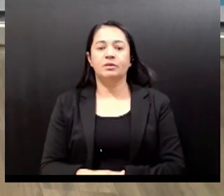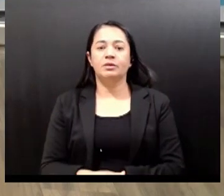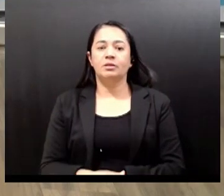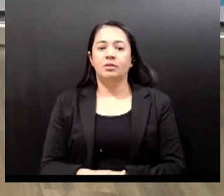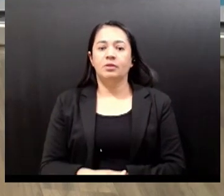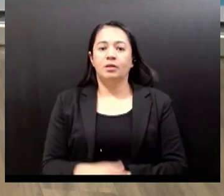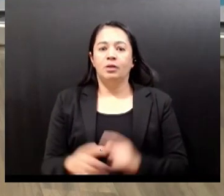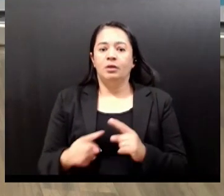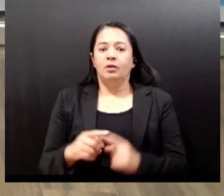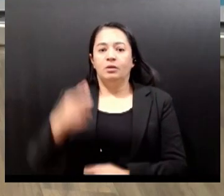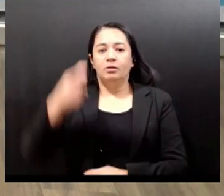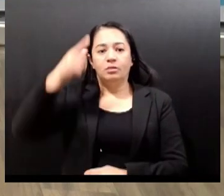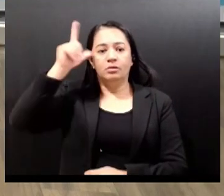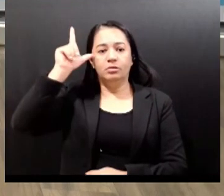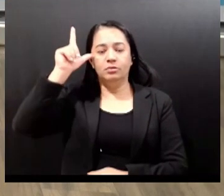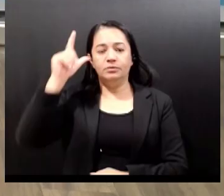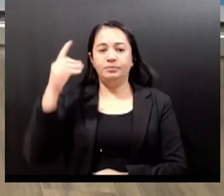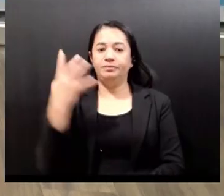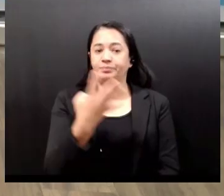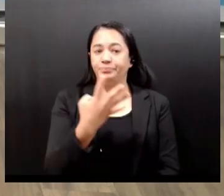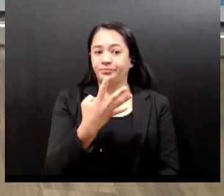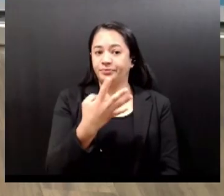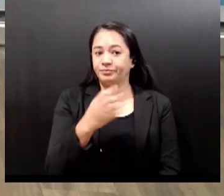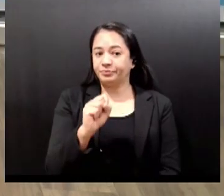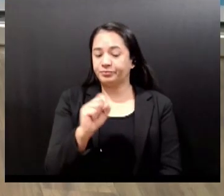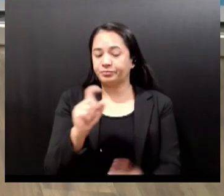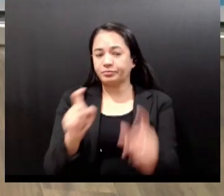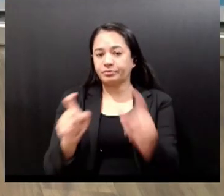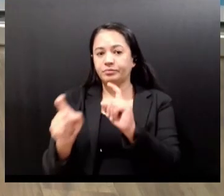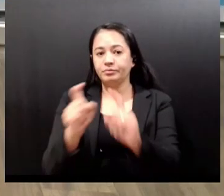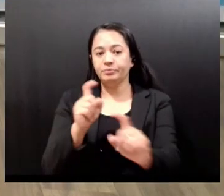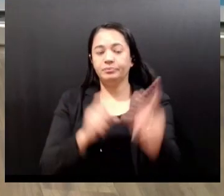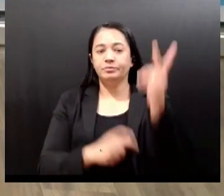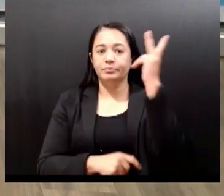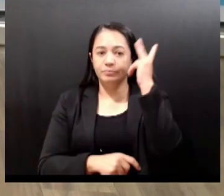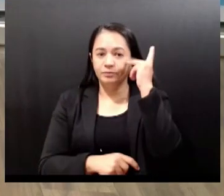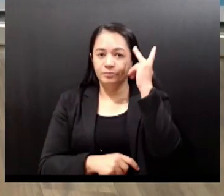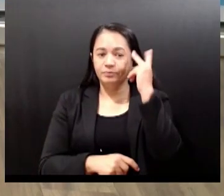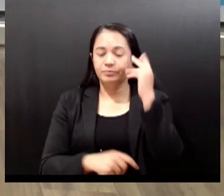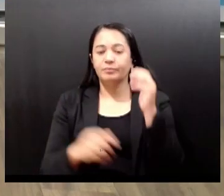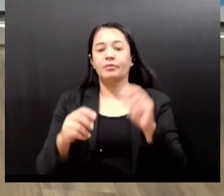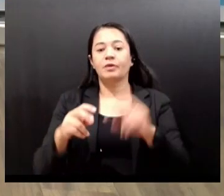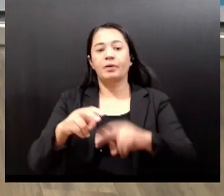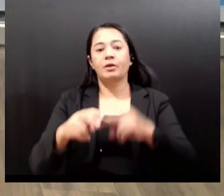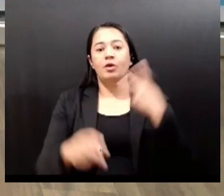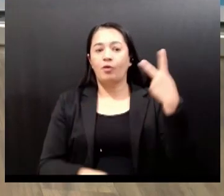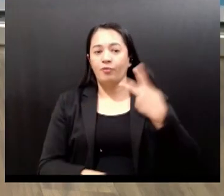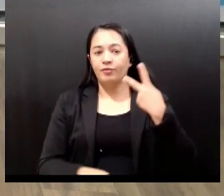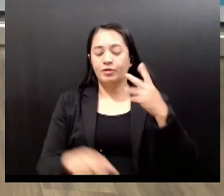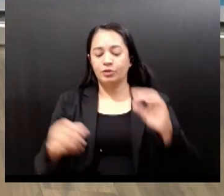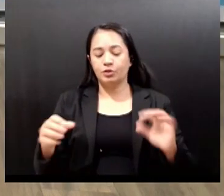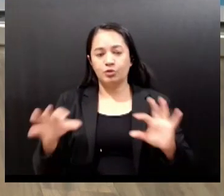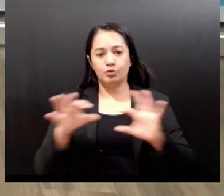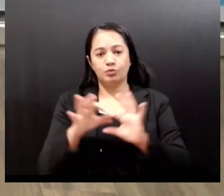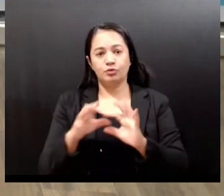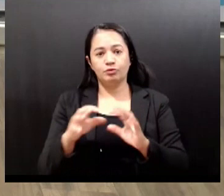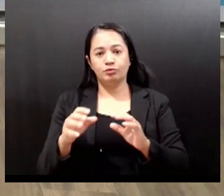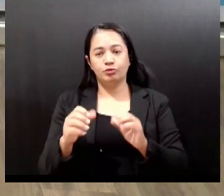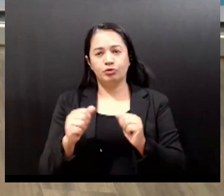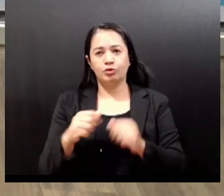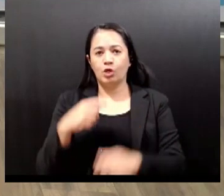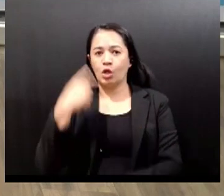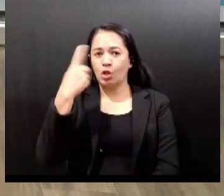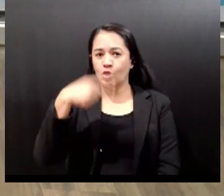da 48ª reunião ordinária. Os vereadores se reuniram por mais de 2 horas para discutir e